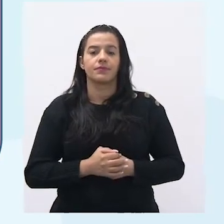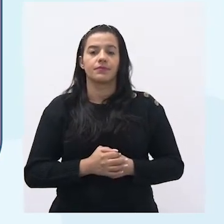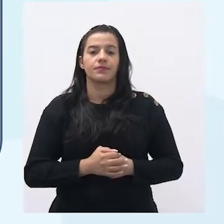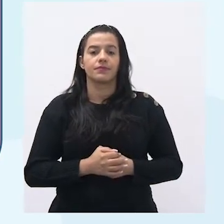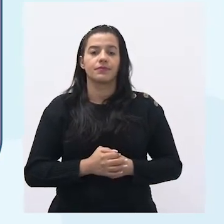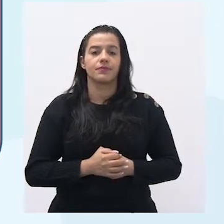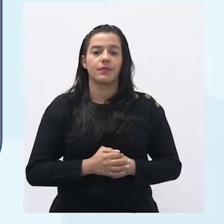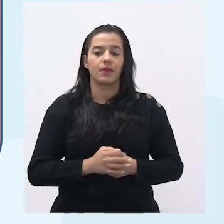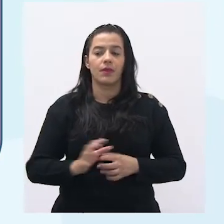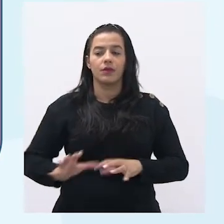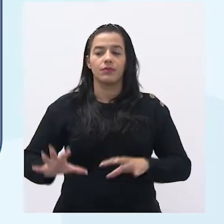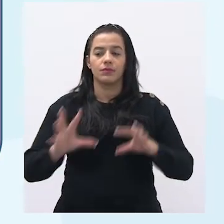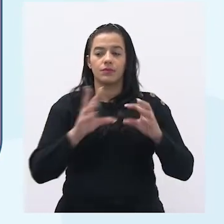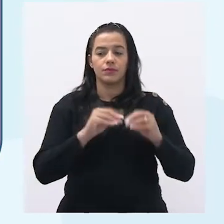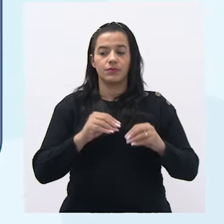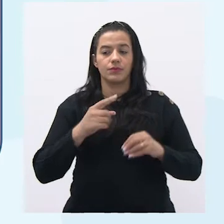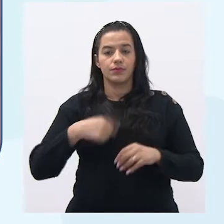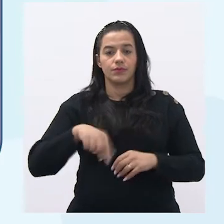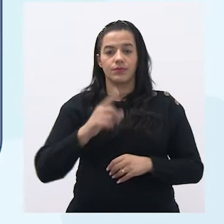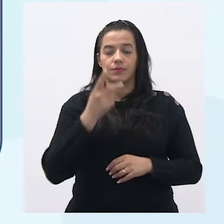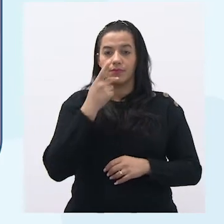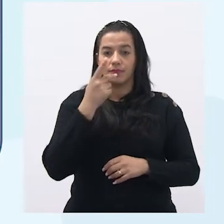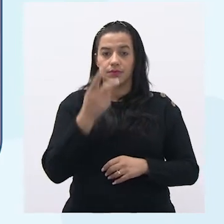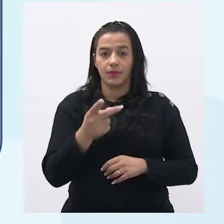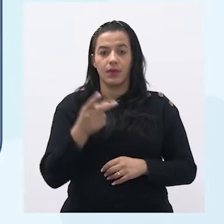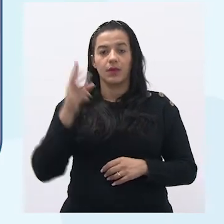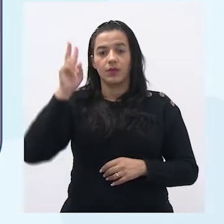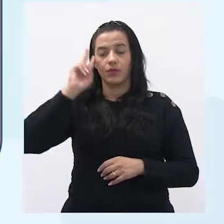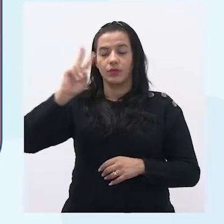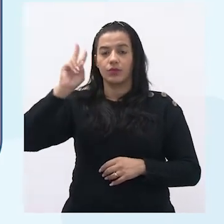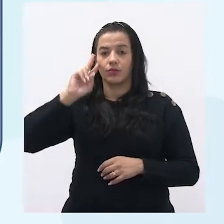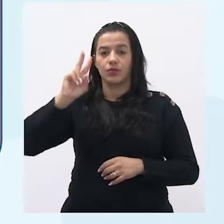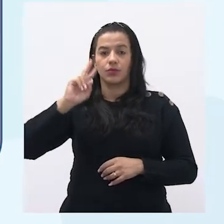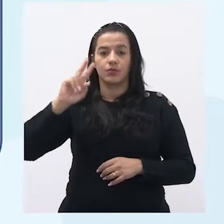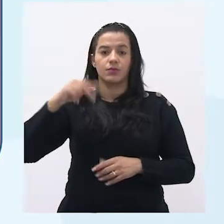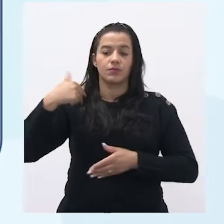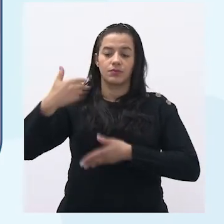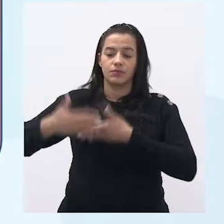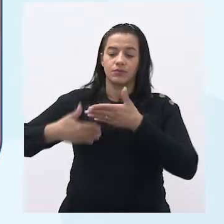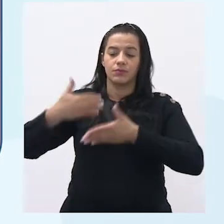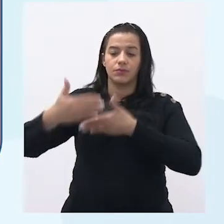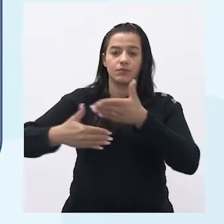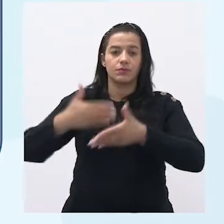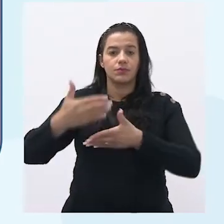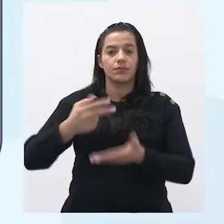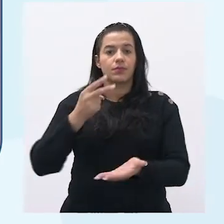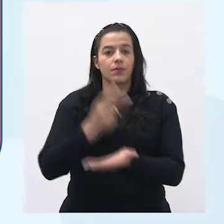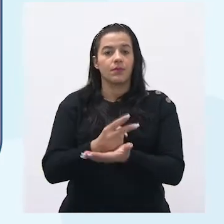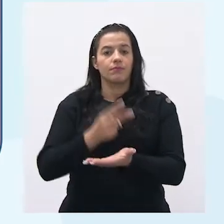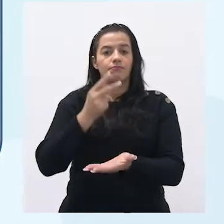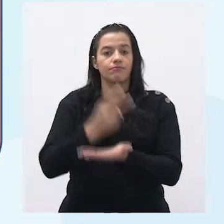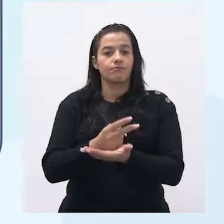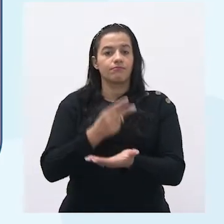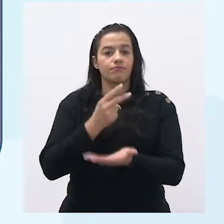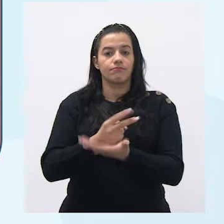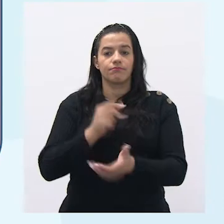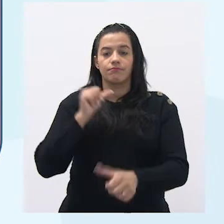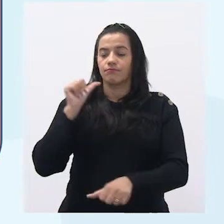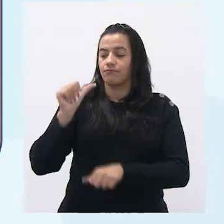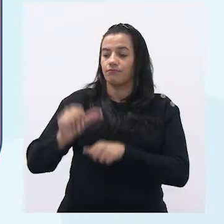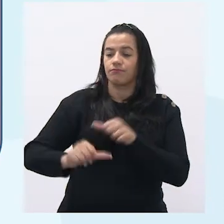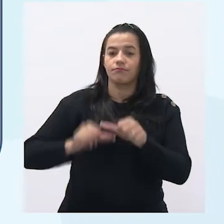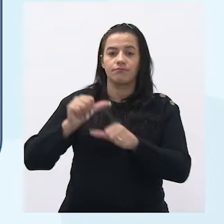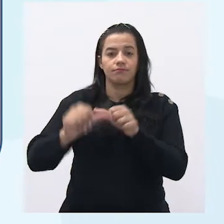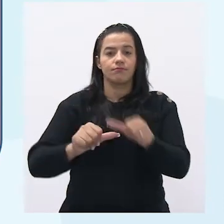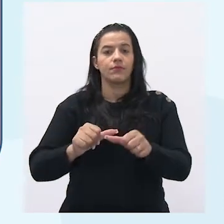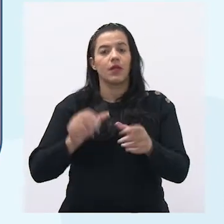Tudo isso para a gente falar que, então, que é um conceito que ele é historicamente construído, então ele está sempre em construção. Então pode ser que daqui a um tempo